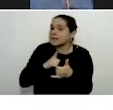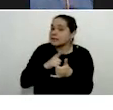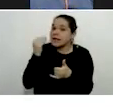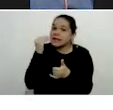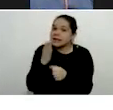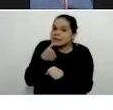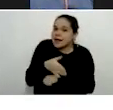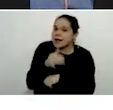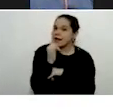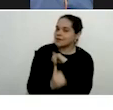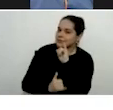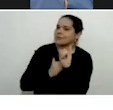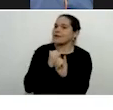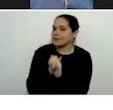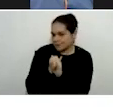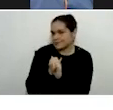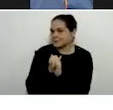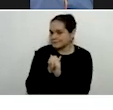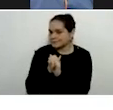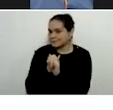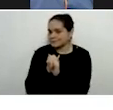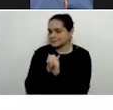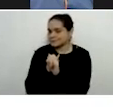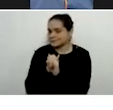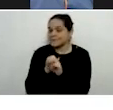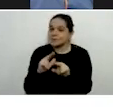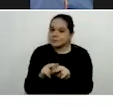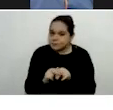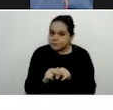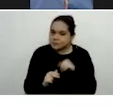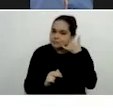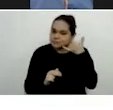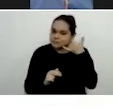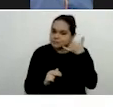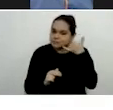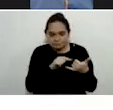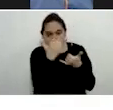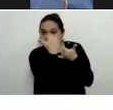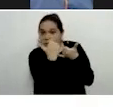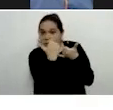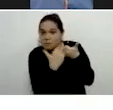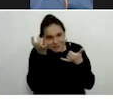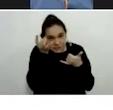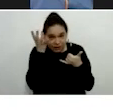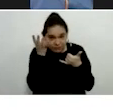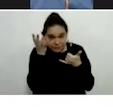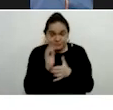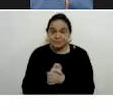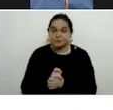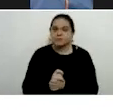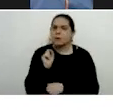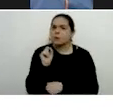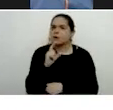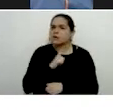internet, enfim. O que nós temos aqui dentro do portal do SMC Card? Todas as funções do